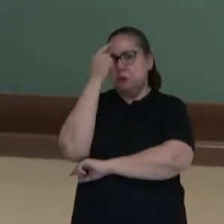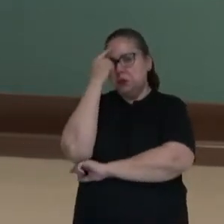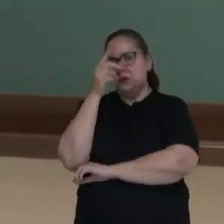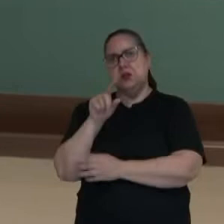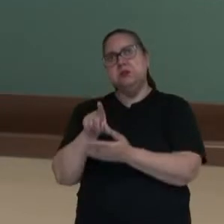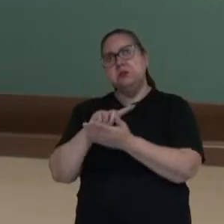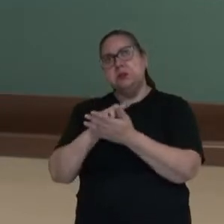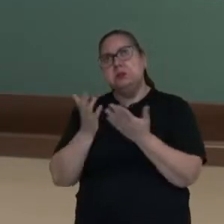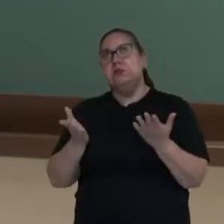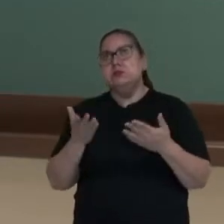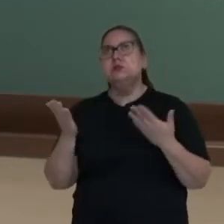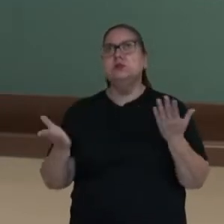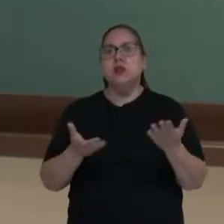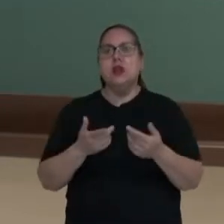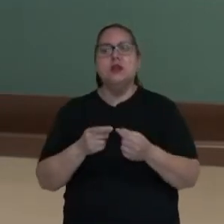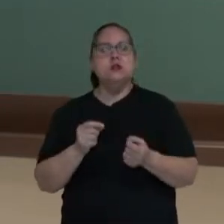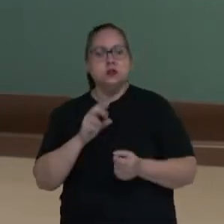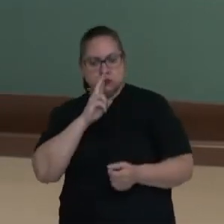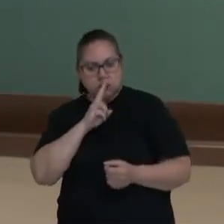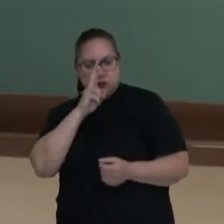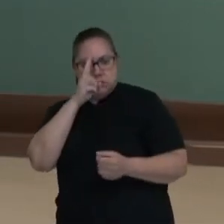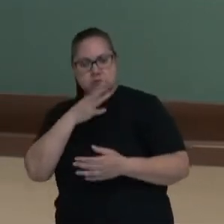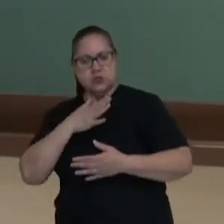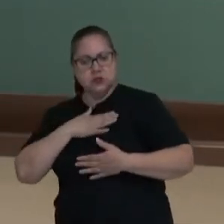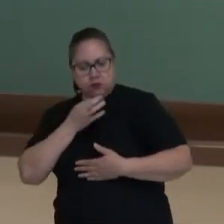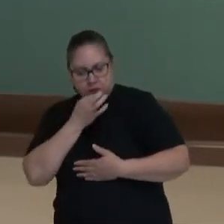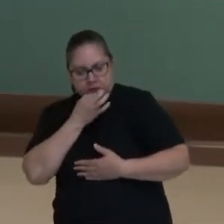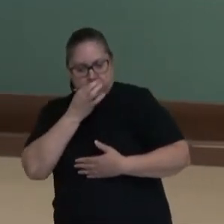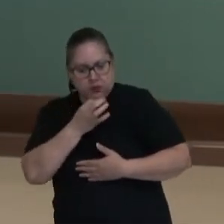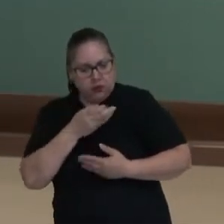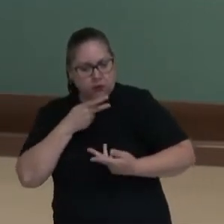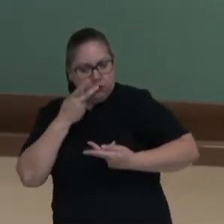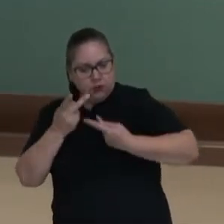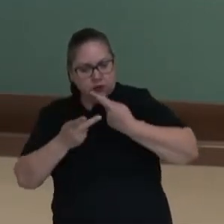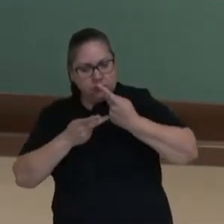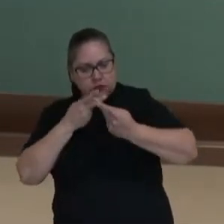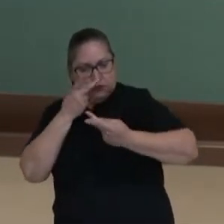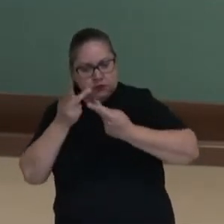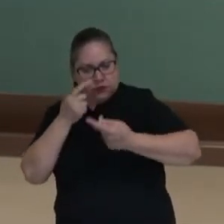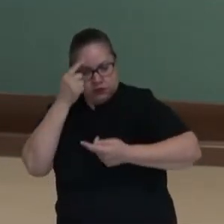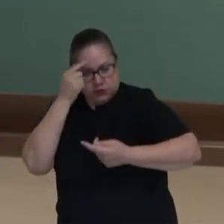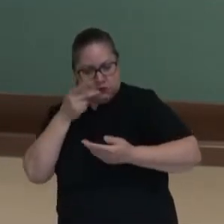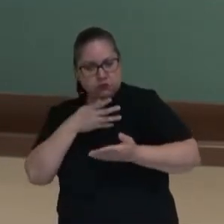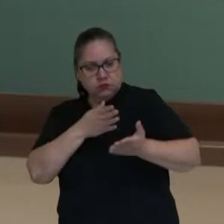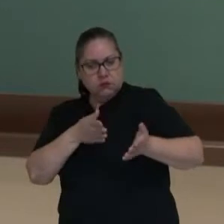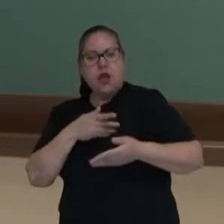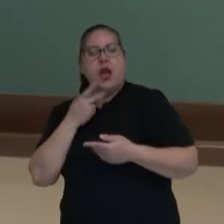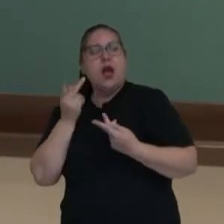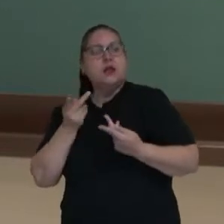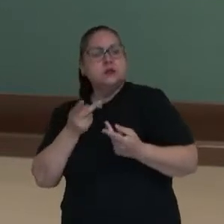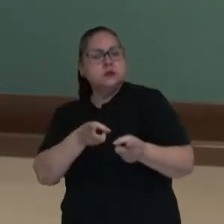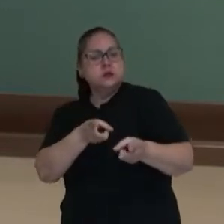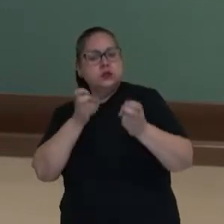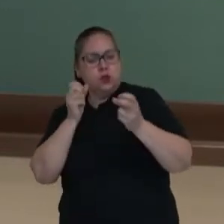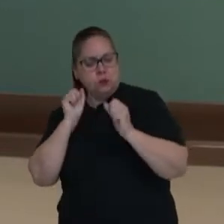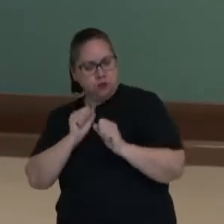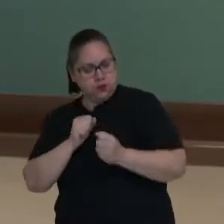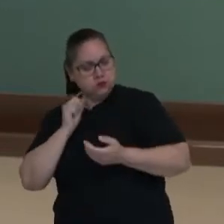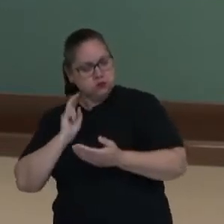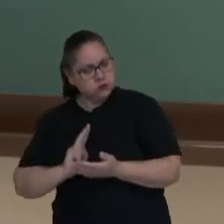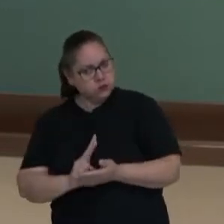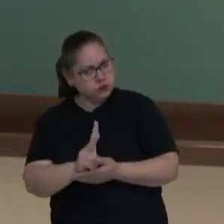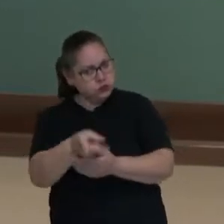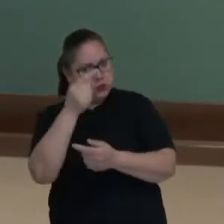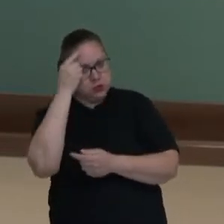lado, ou podem fortalecer a minha argumentação. Realmente, eu não tinha pensado por esse lado, mas eu percebo que eu posso continuar